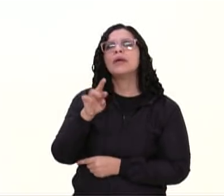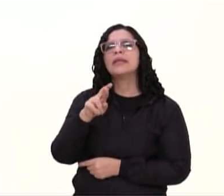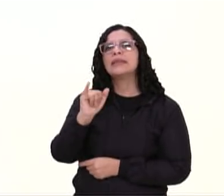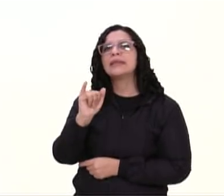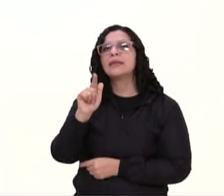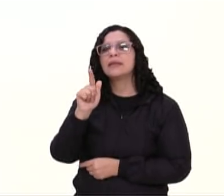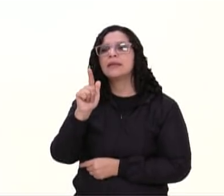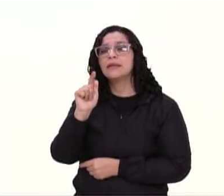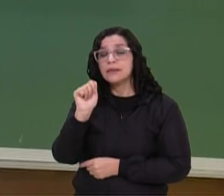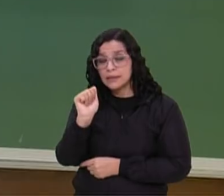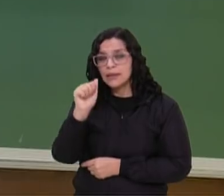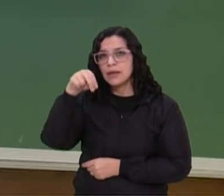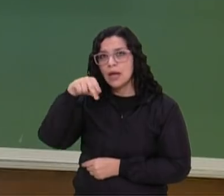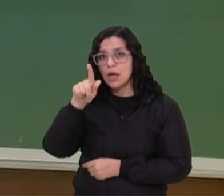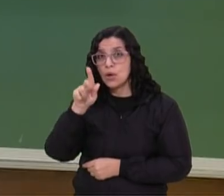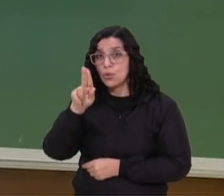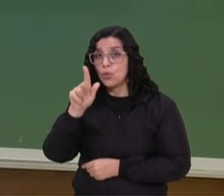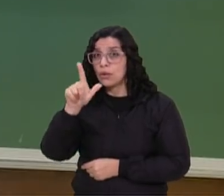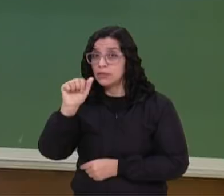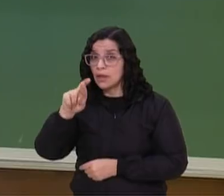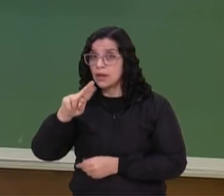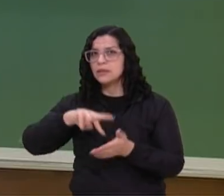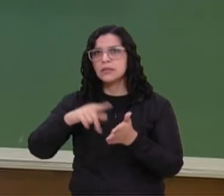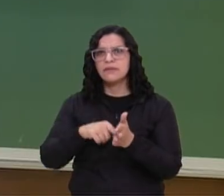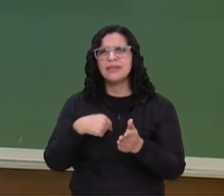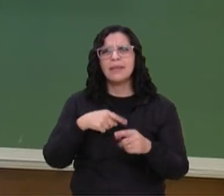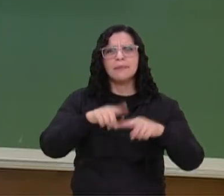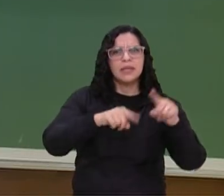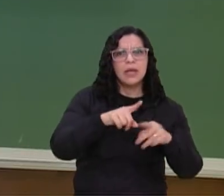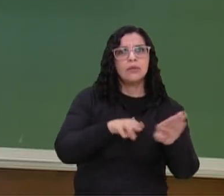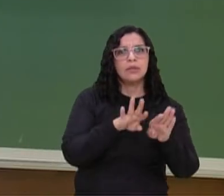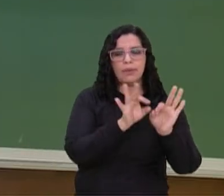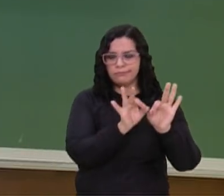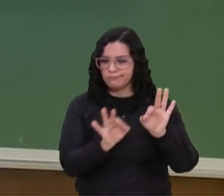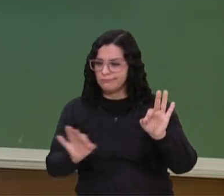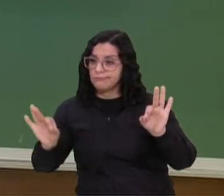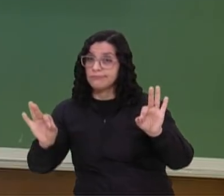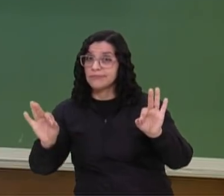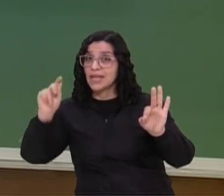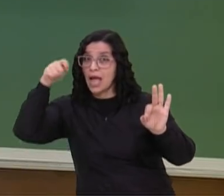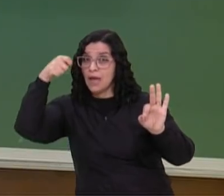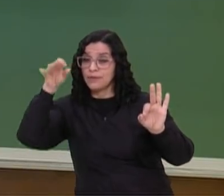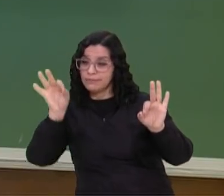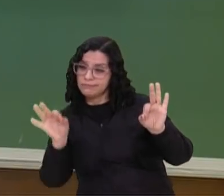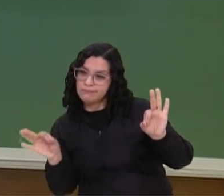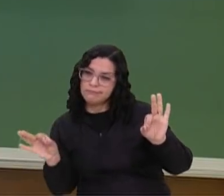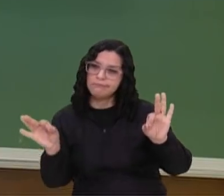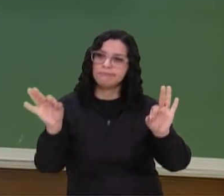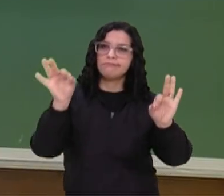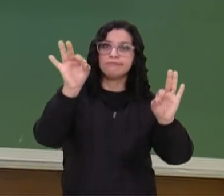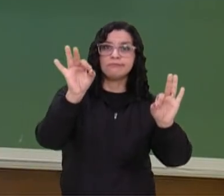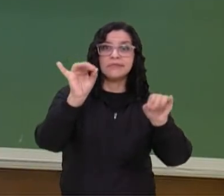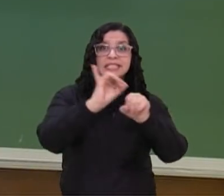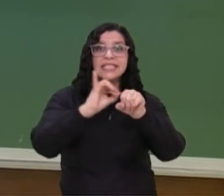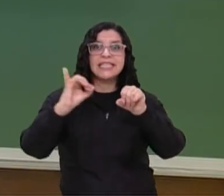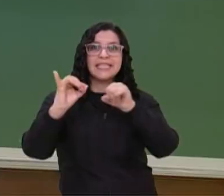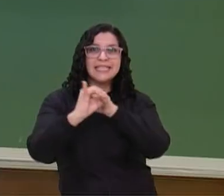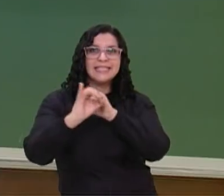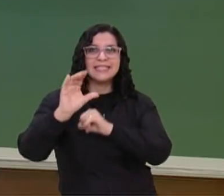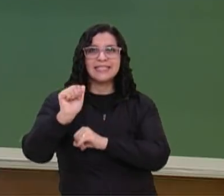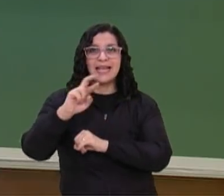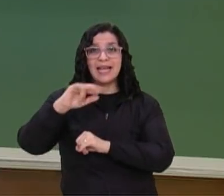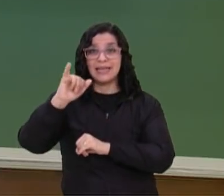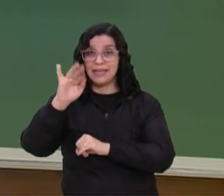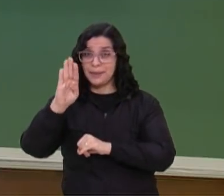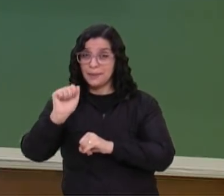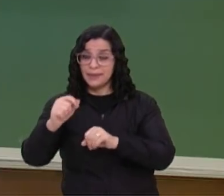triangular, o qual eles vão fazer uma série de produtos que eles levavam para a África, da África para as ilhas do Caribe, as